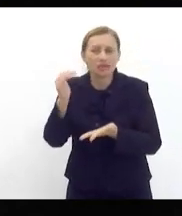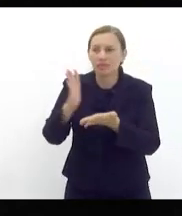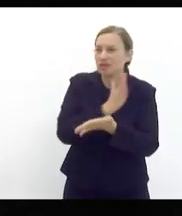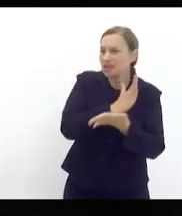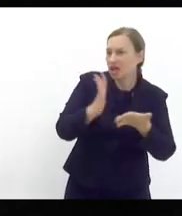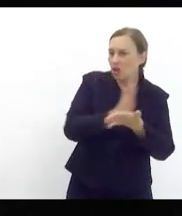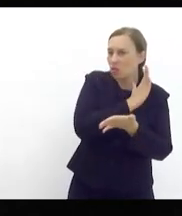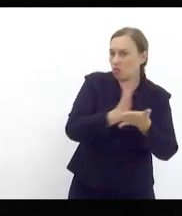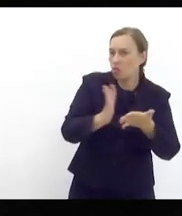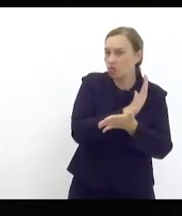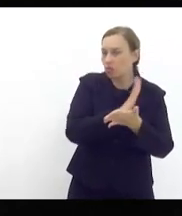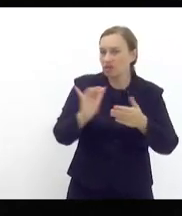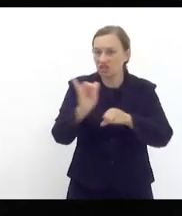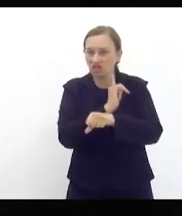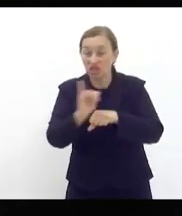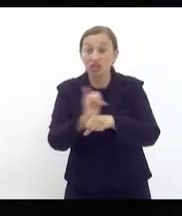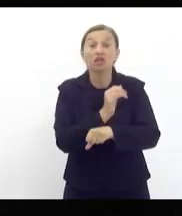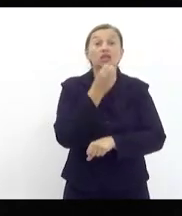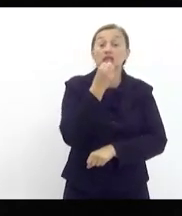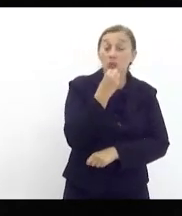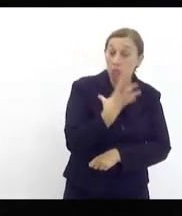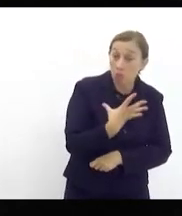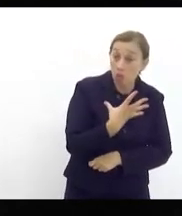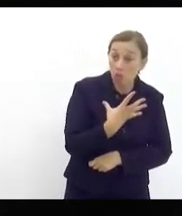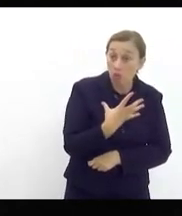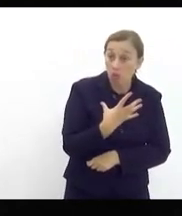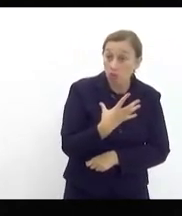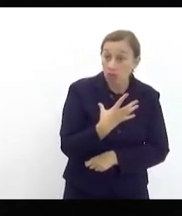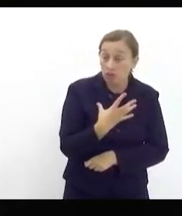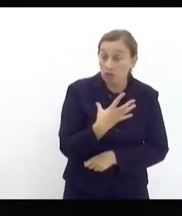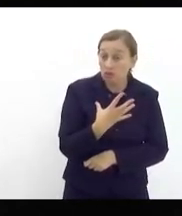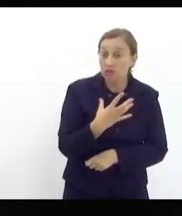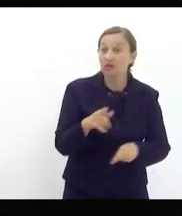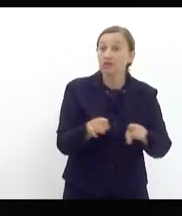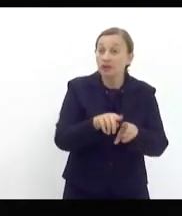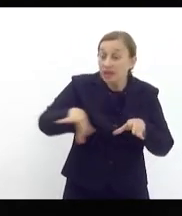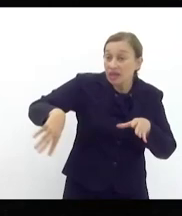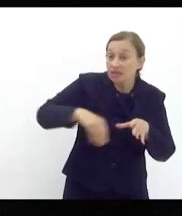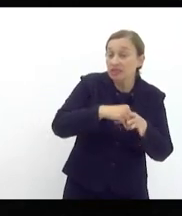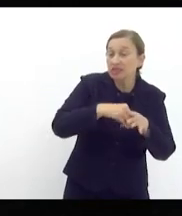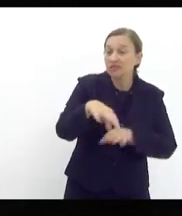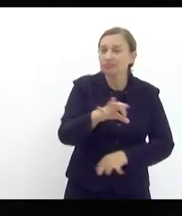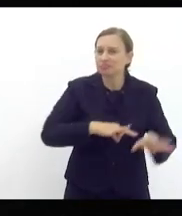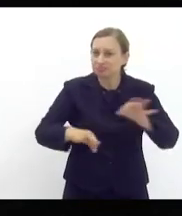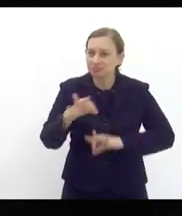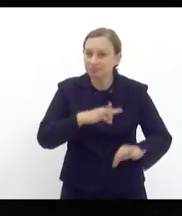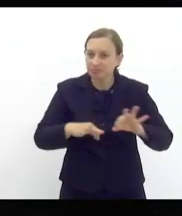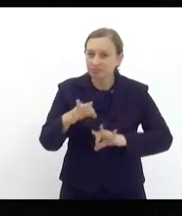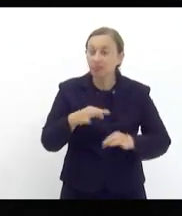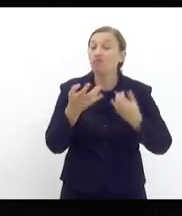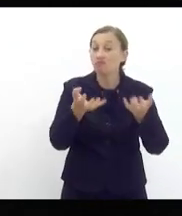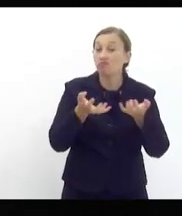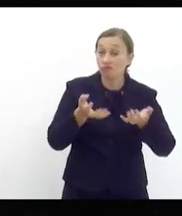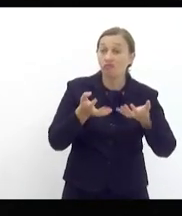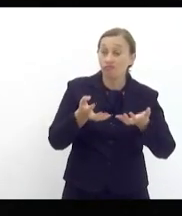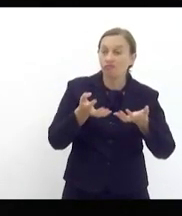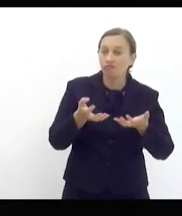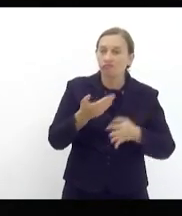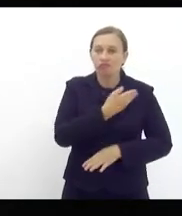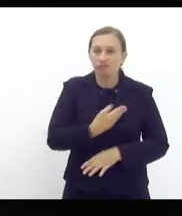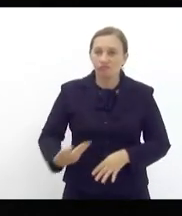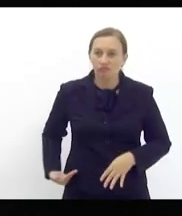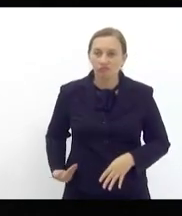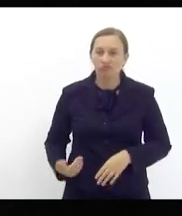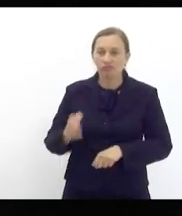medidas que são boas que são razoáveis e que estão também dentro desse programa que nós estamos querendo que o governo